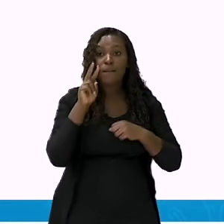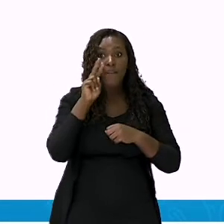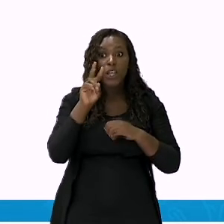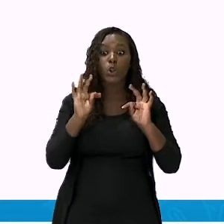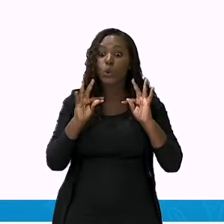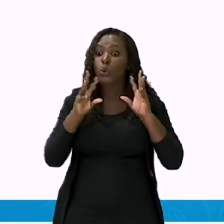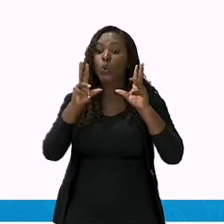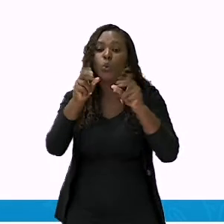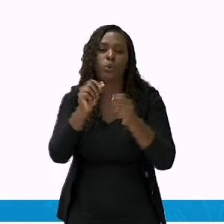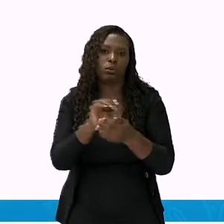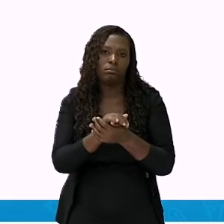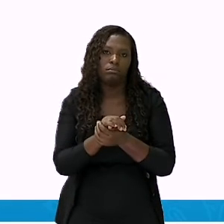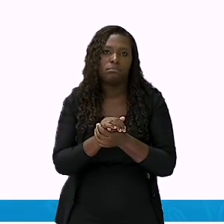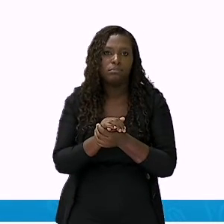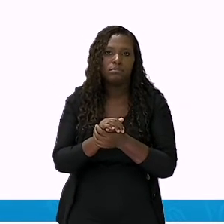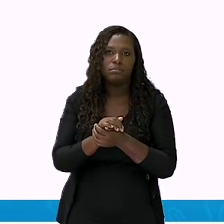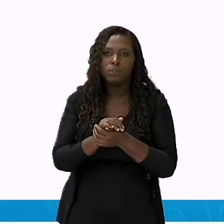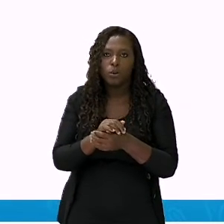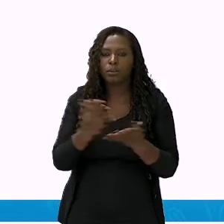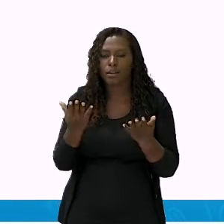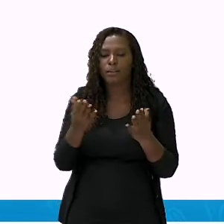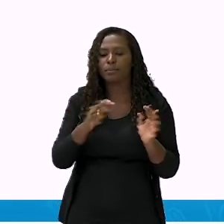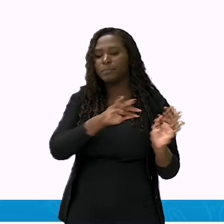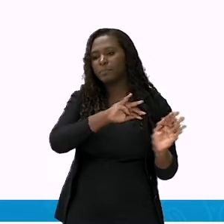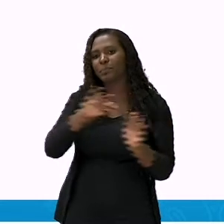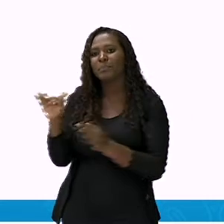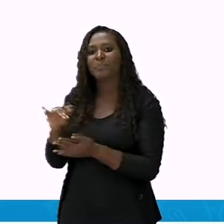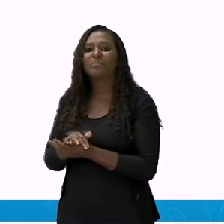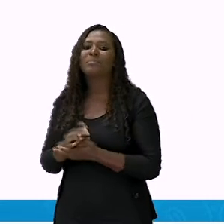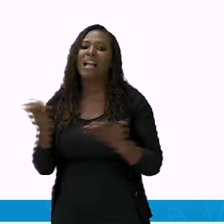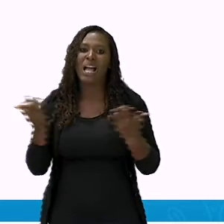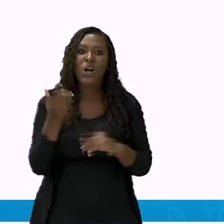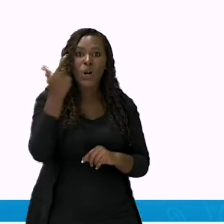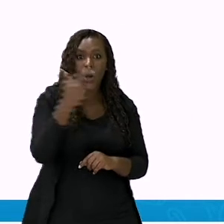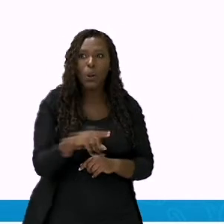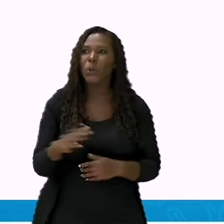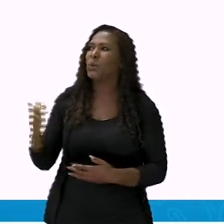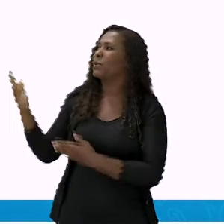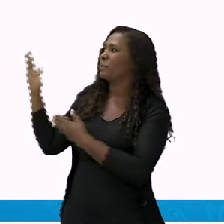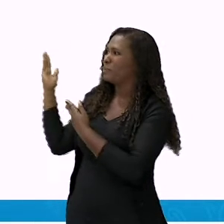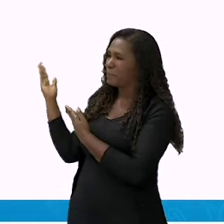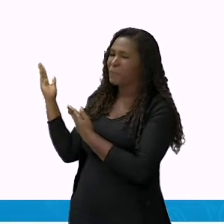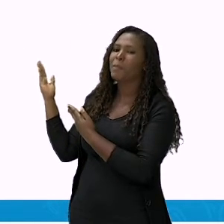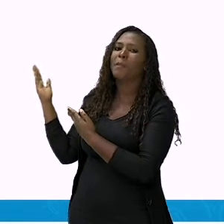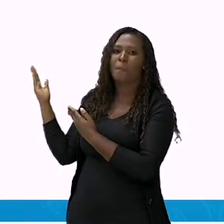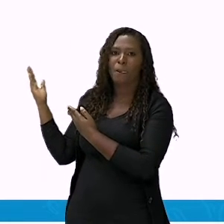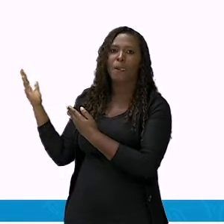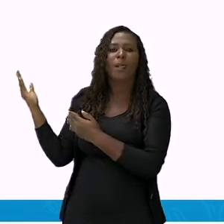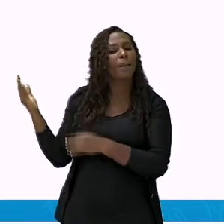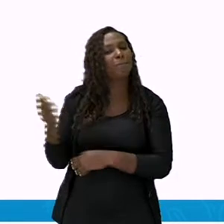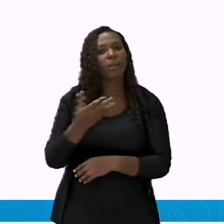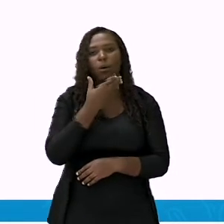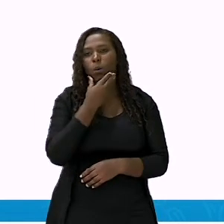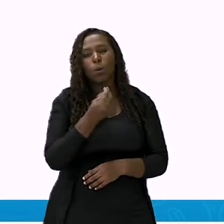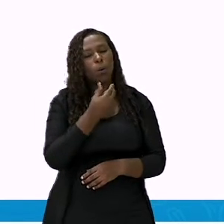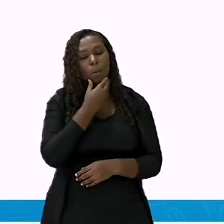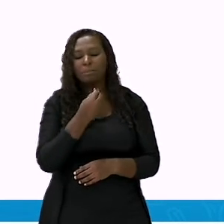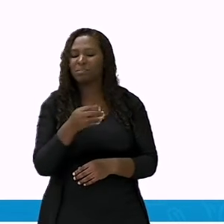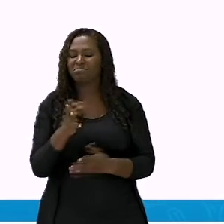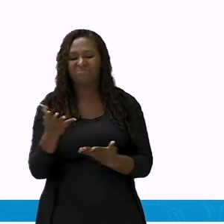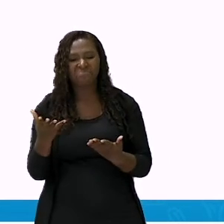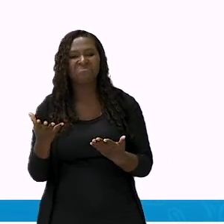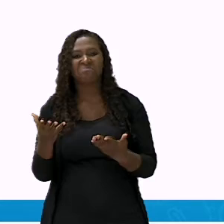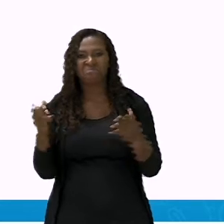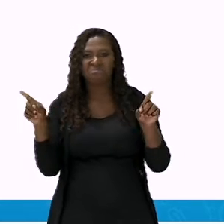Aí nós já vamos agora para um outro também que fantástico, é o Jackson Pollock. Que esse já mexeu muito com